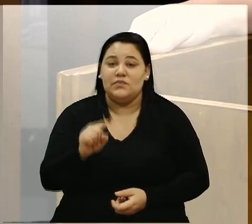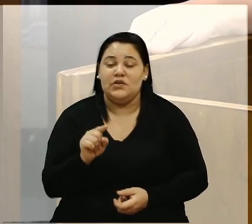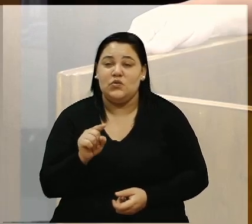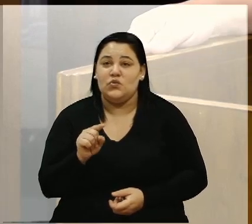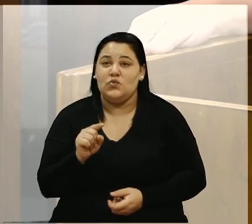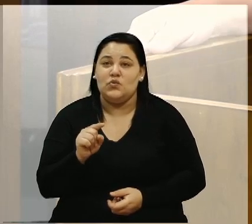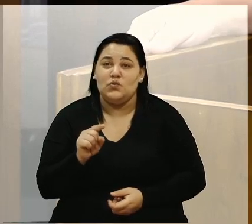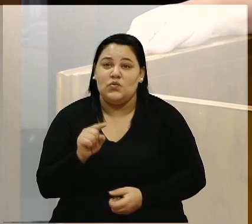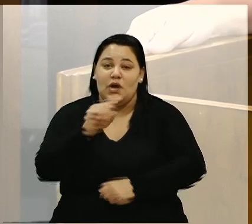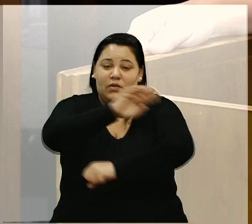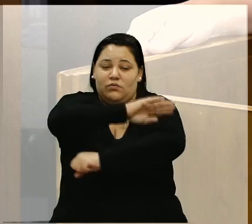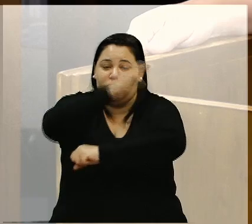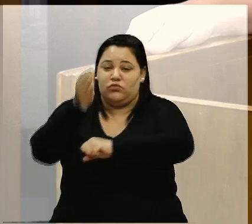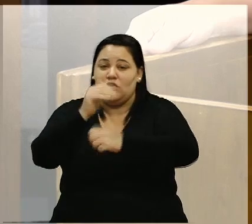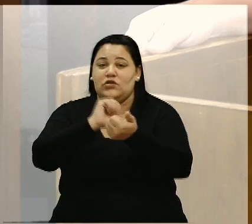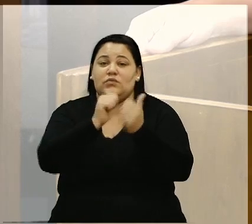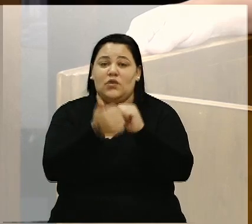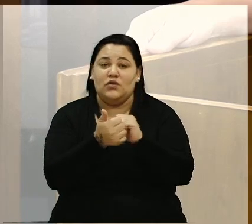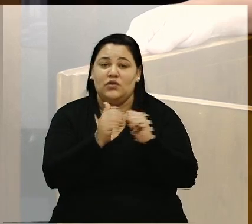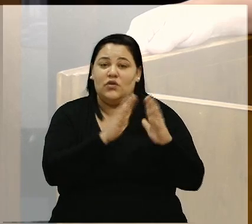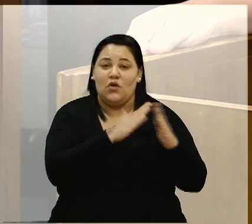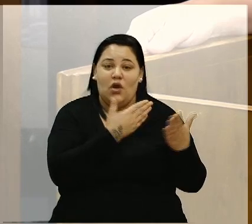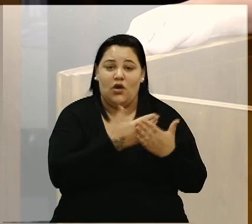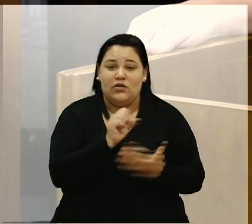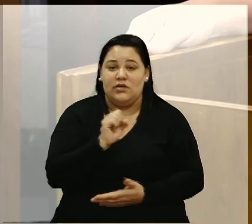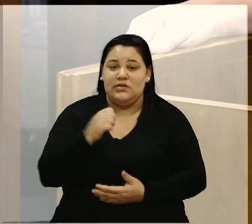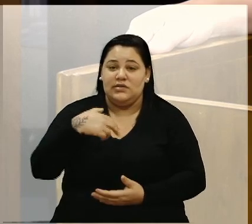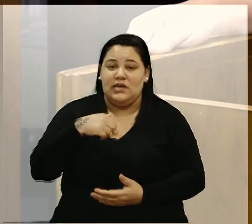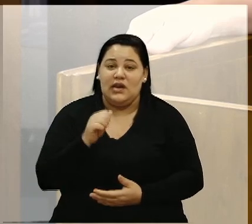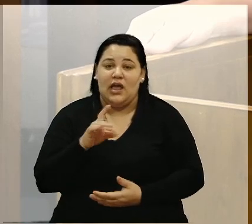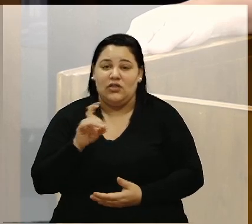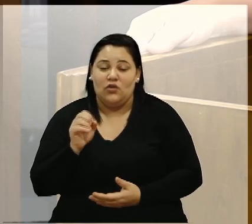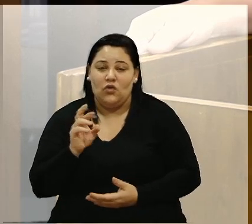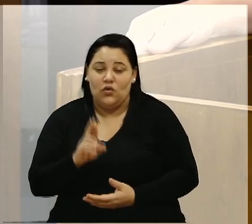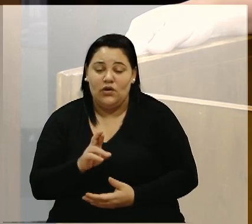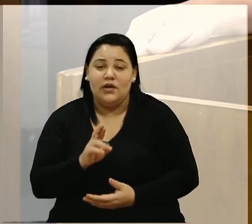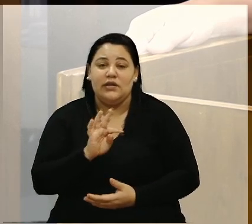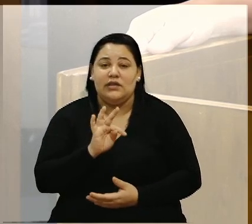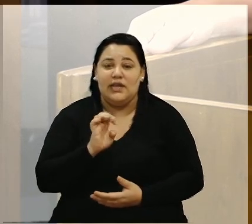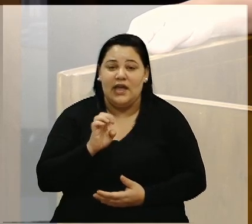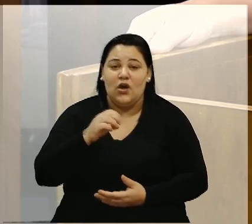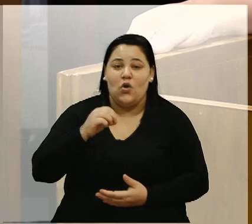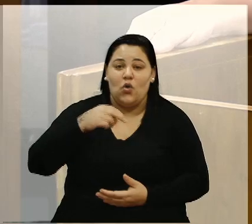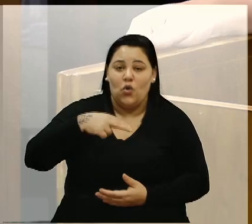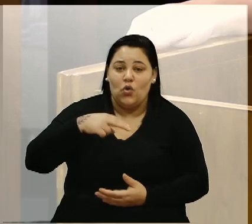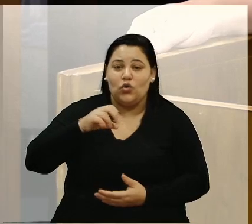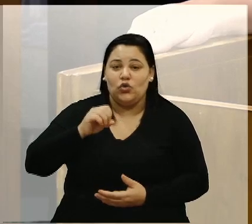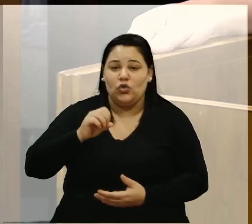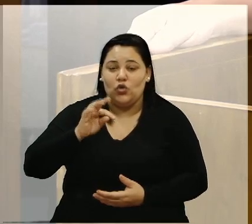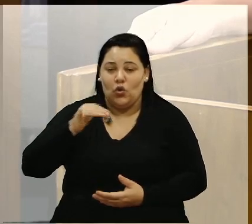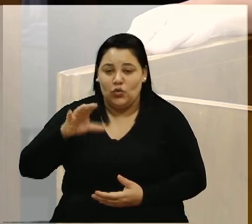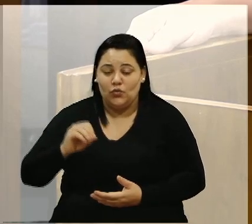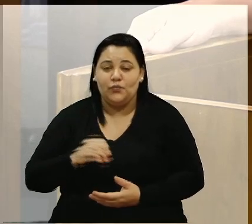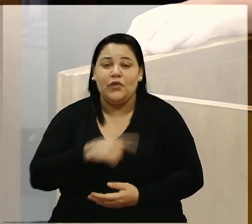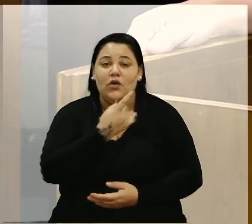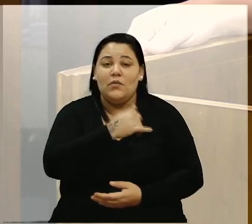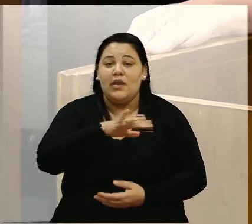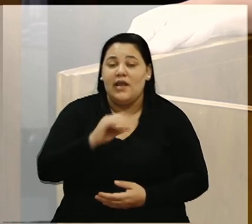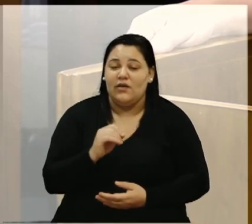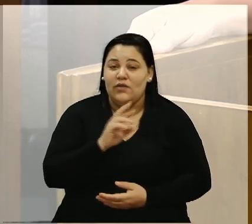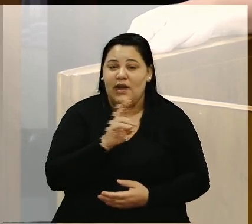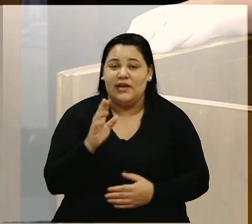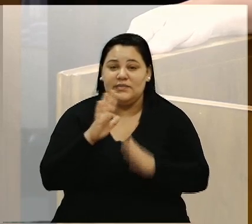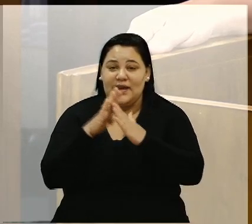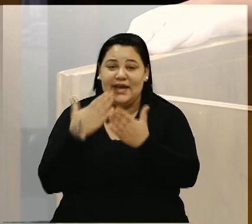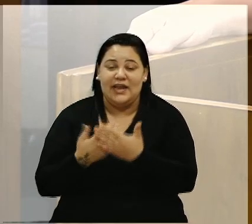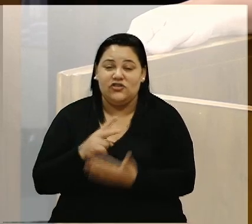da quadra esportiva do Colégio Senador Teotônio Vilela, mais R$1 milhão para a creche de Vila